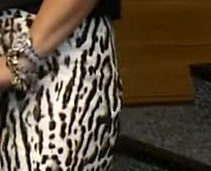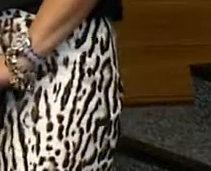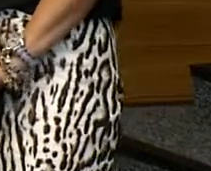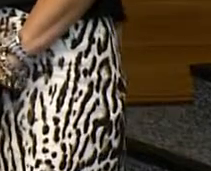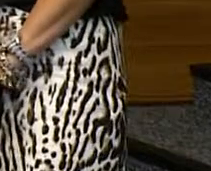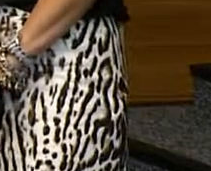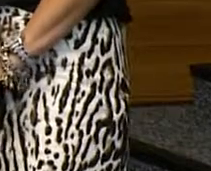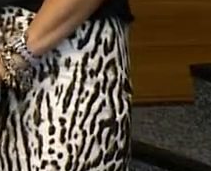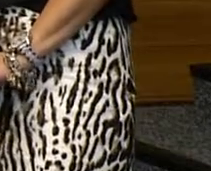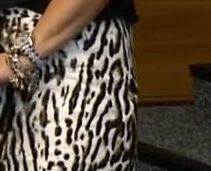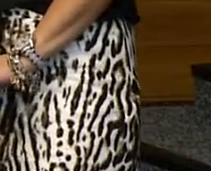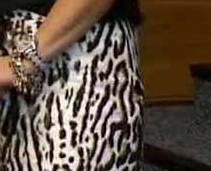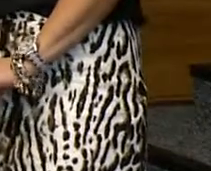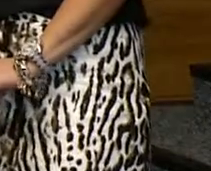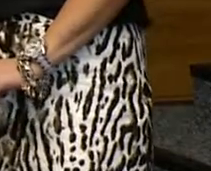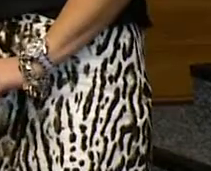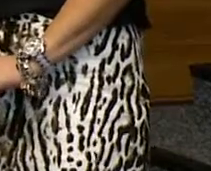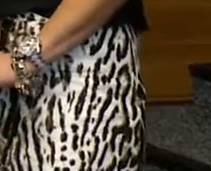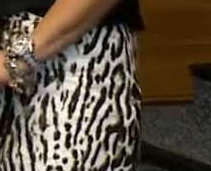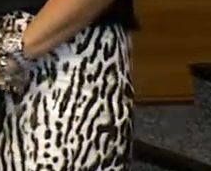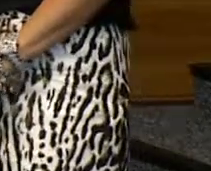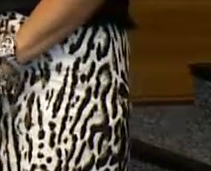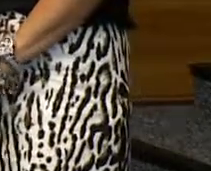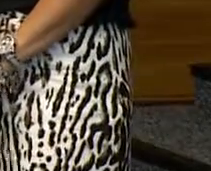Ela fala, todos aqui são meus filhos.